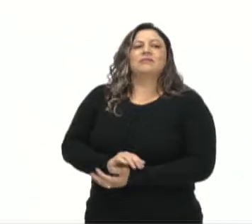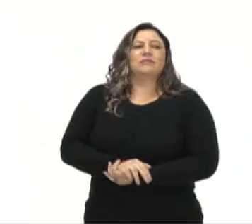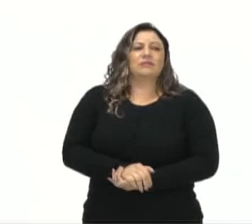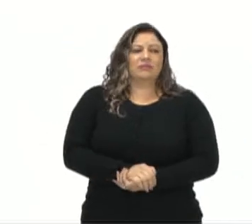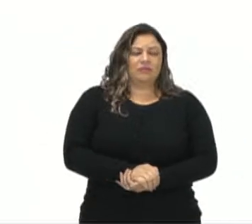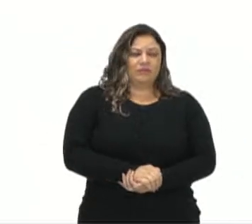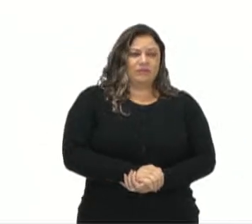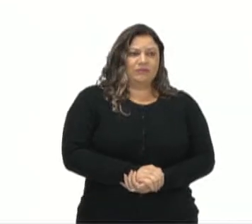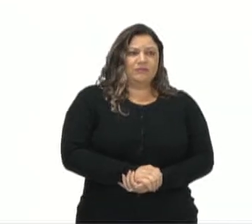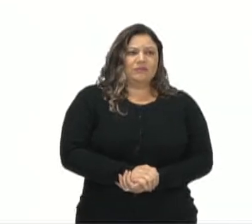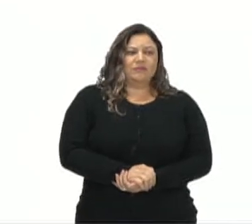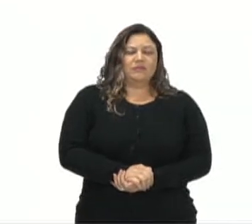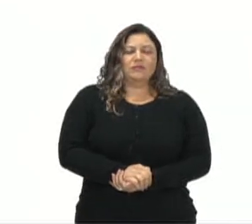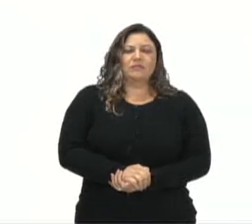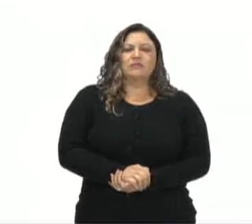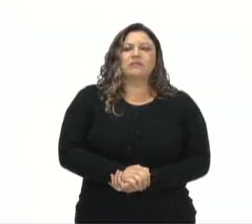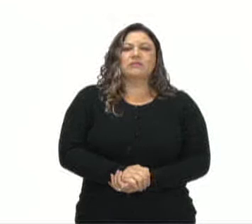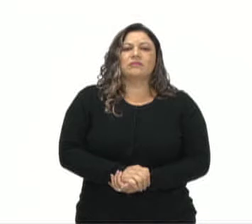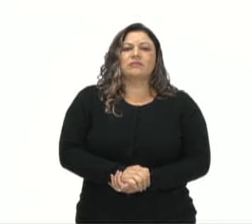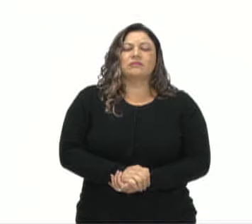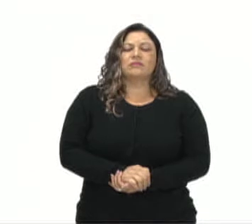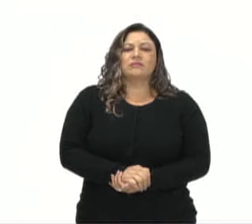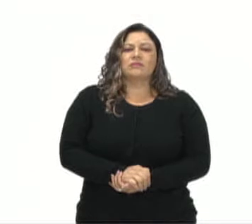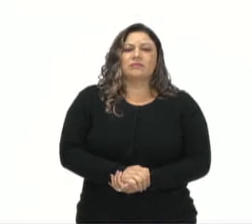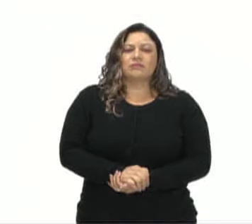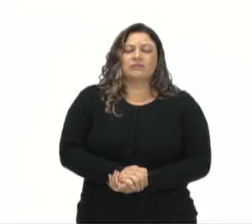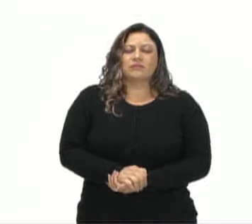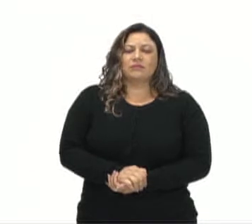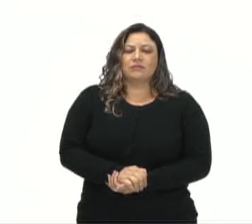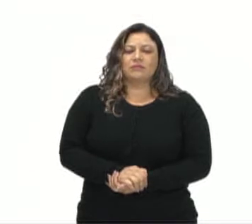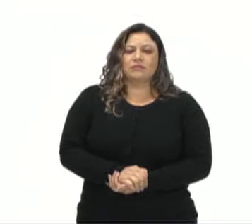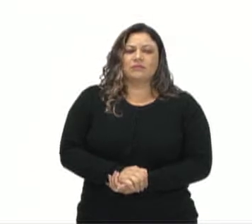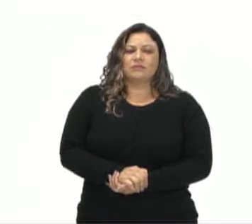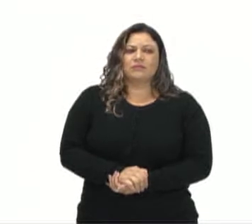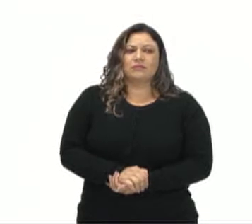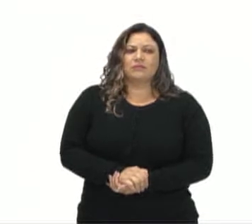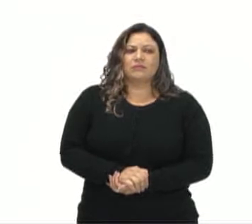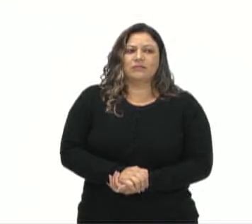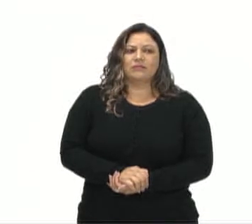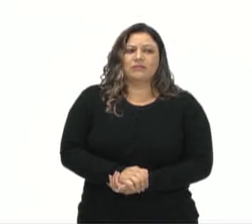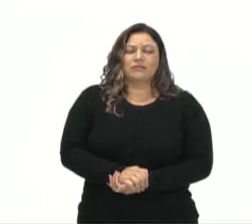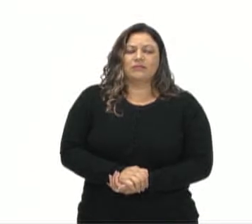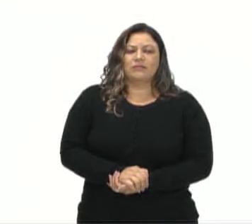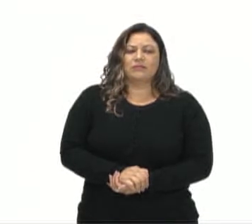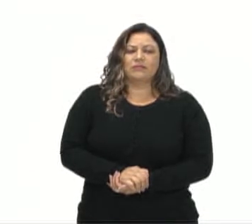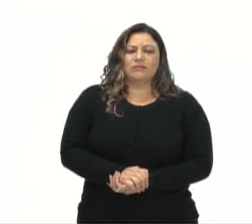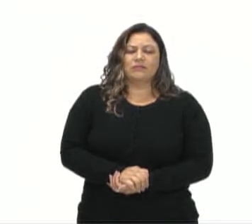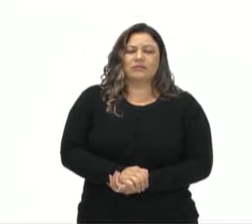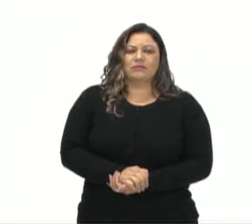HA, tônicas, se usam el,